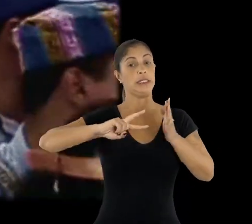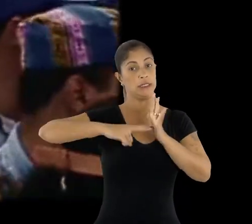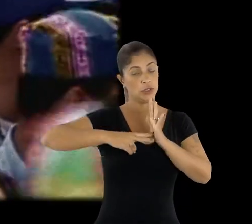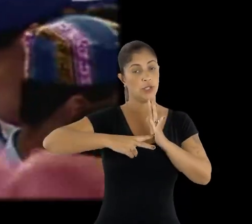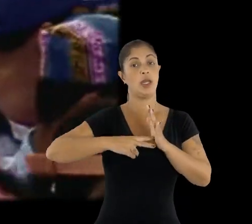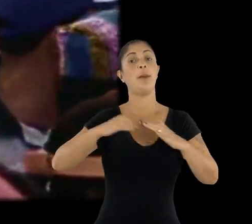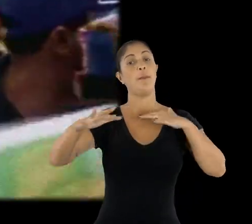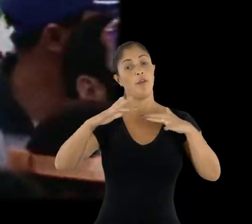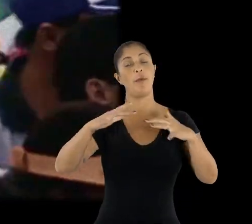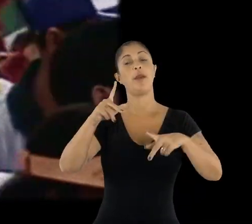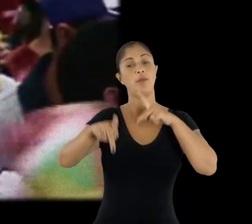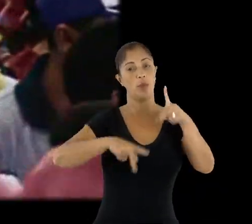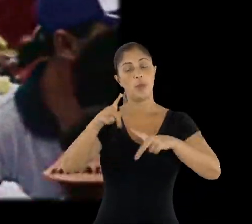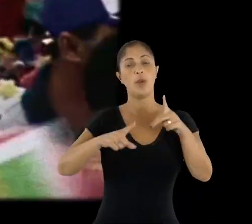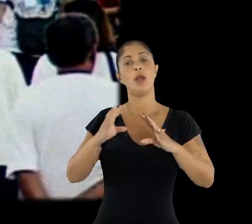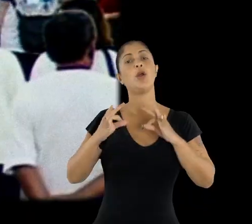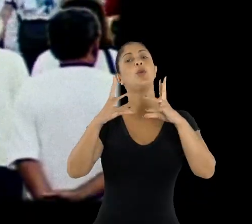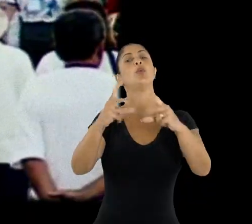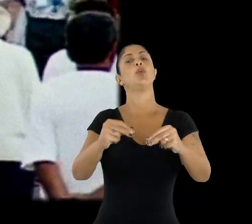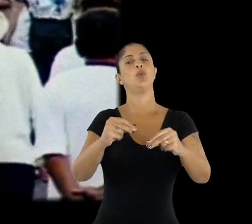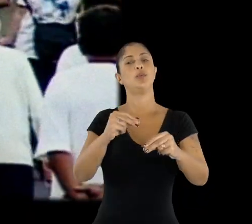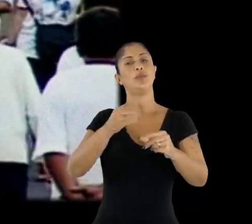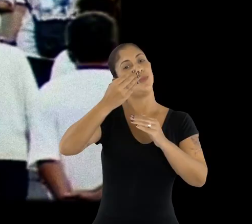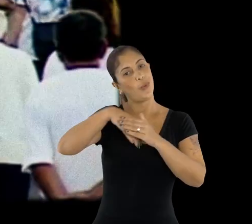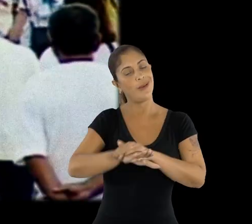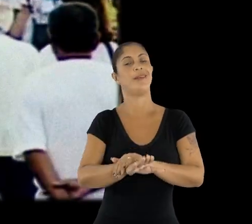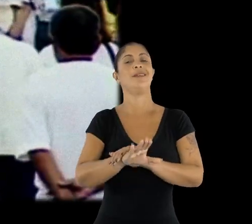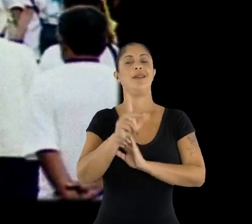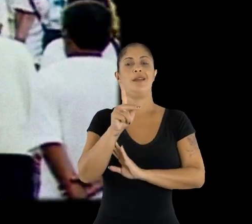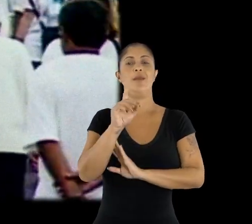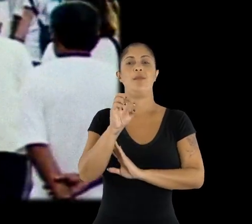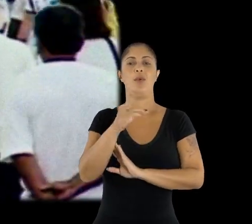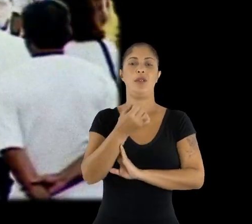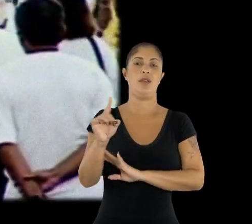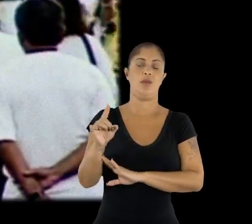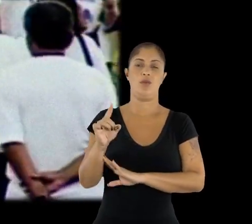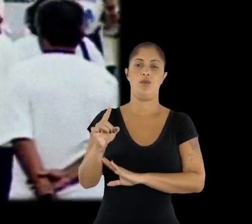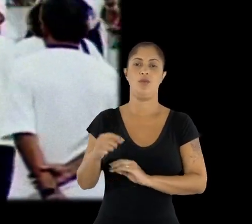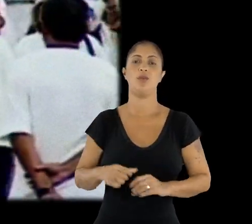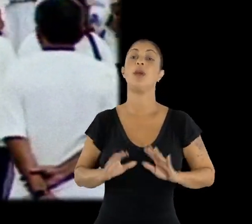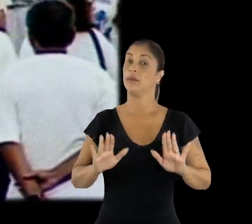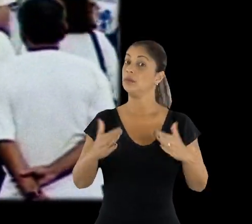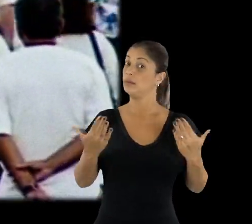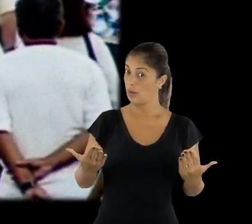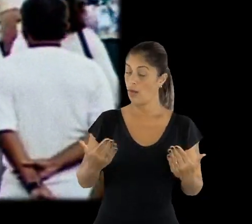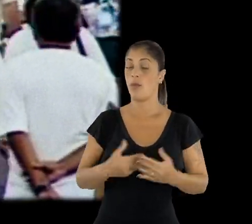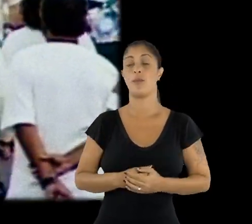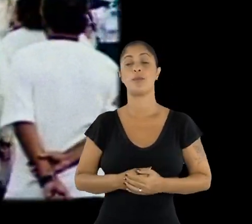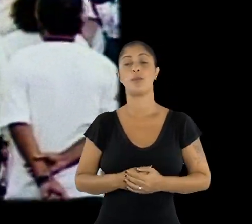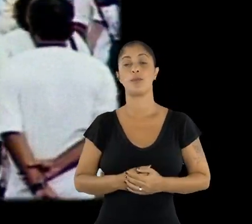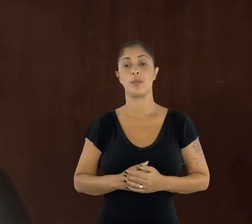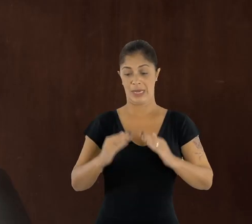sindicais, os movimentos populares, eles estavam tudo nos porões. Eles não estavam aparentes. Então,